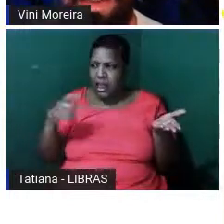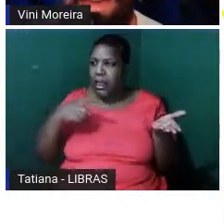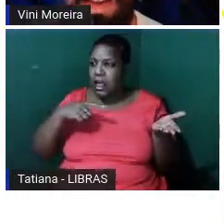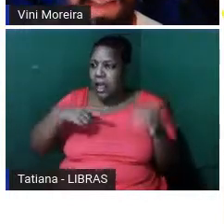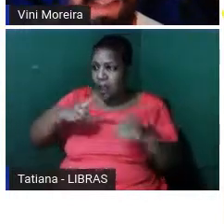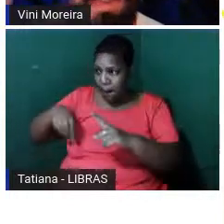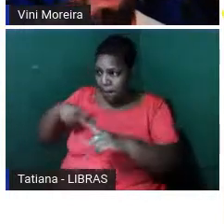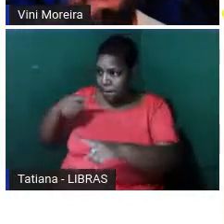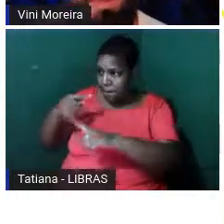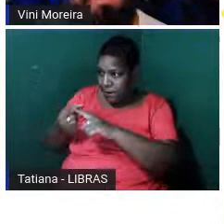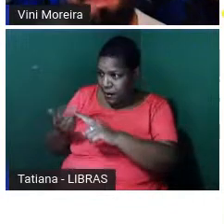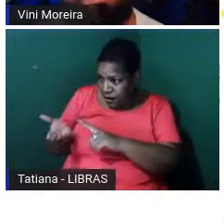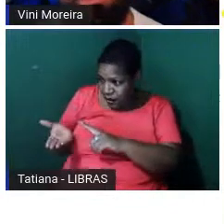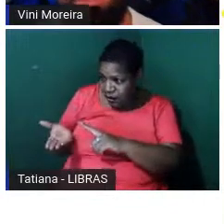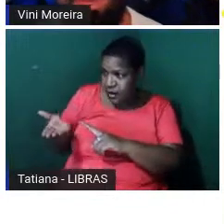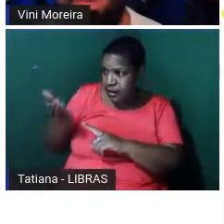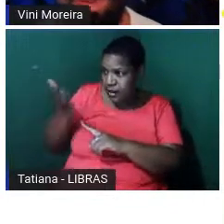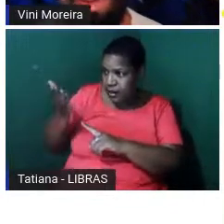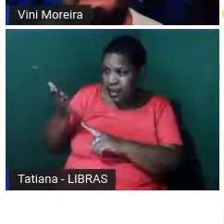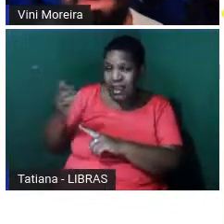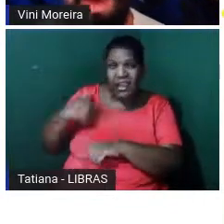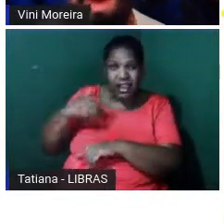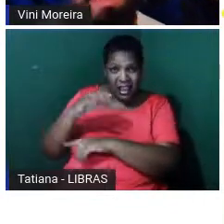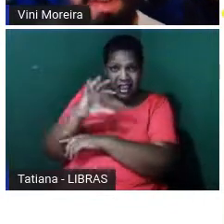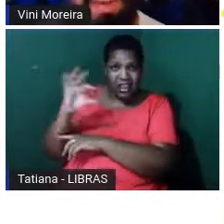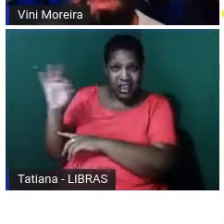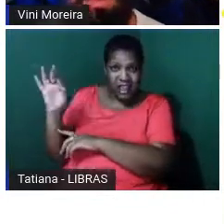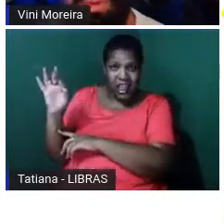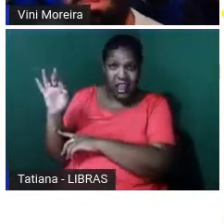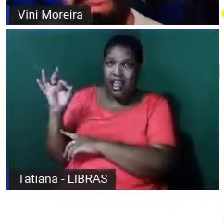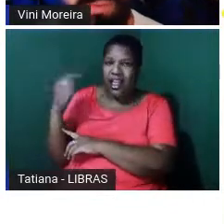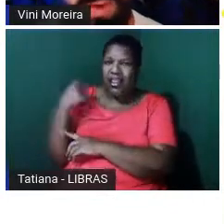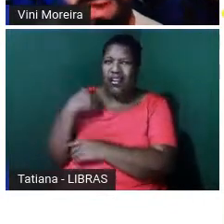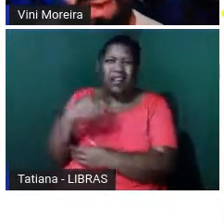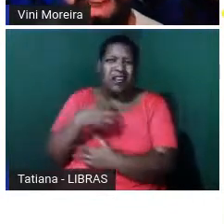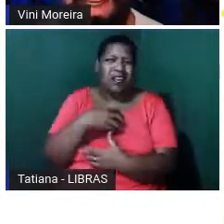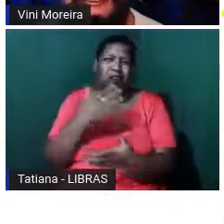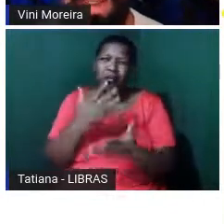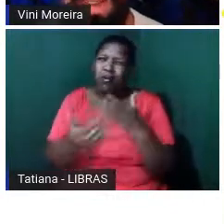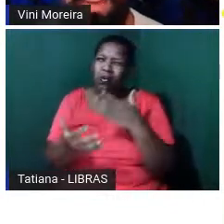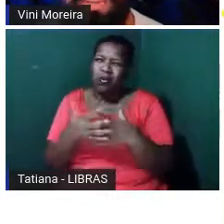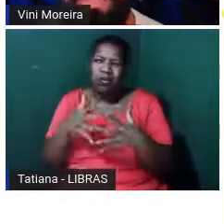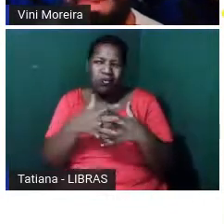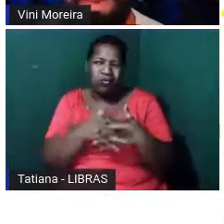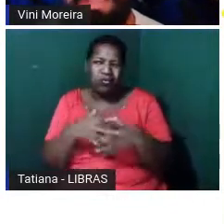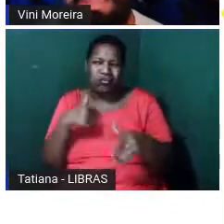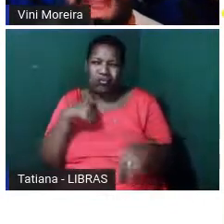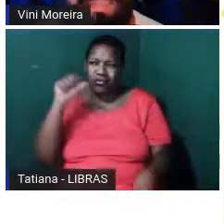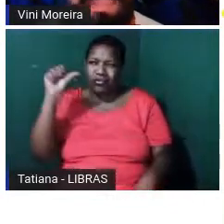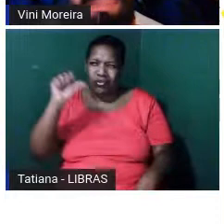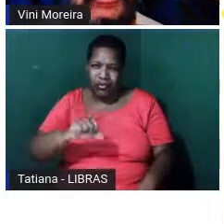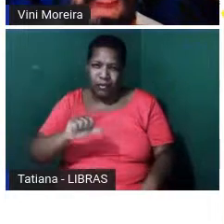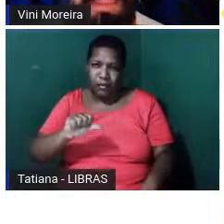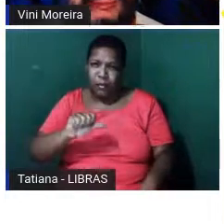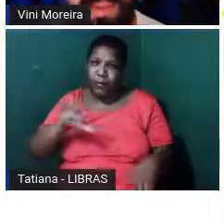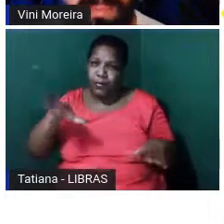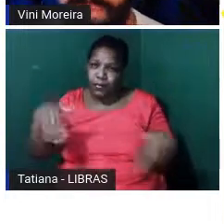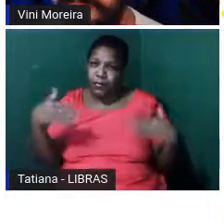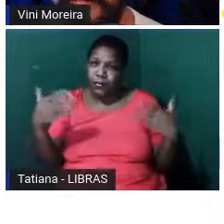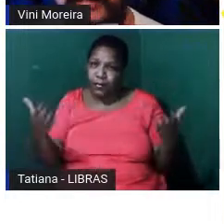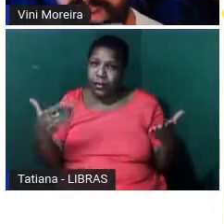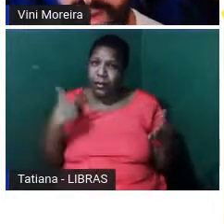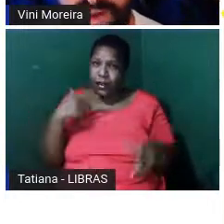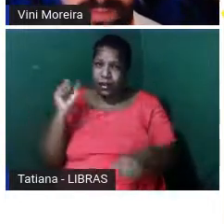a mais essa soma dá mais sem você só vai causar desconforto então para para